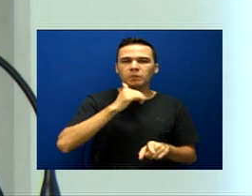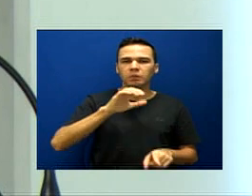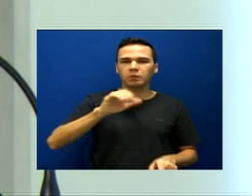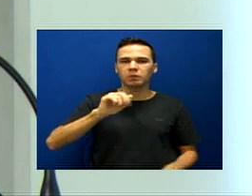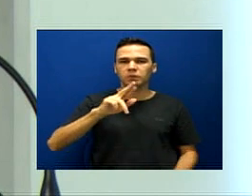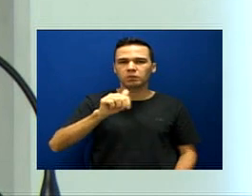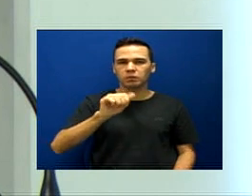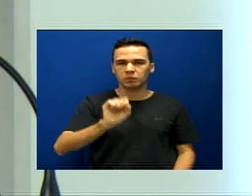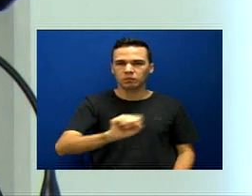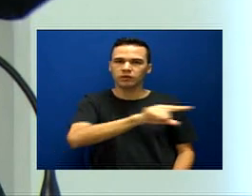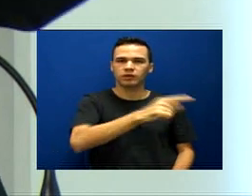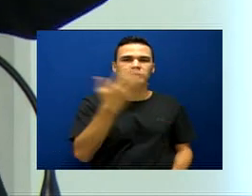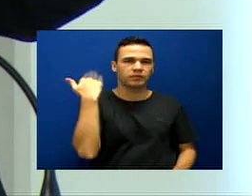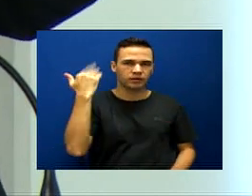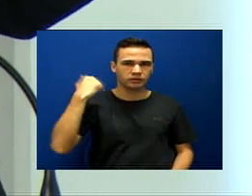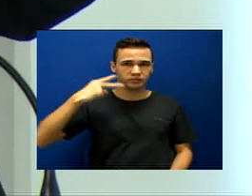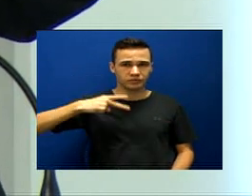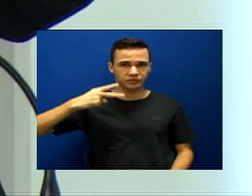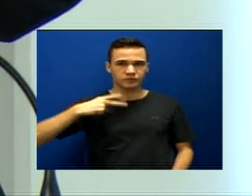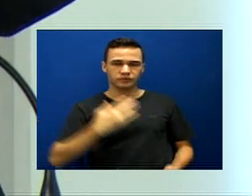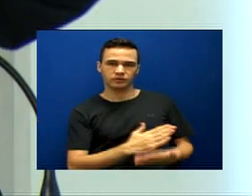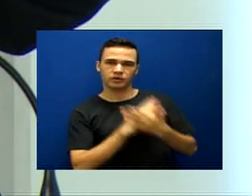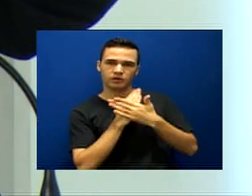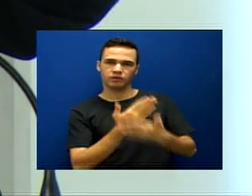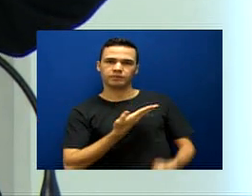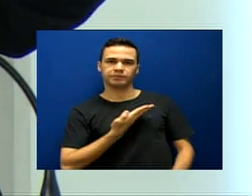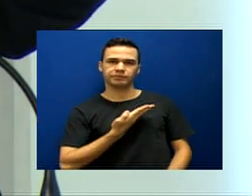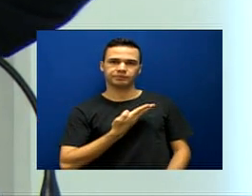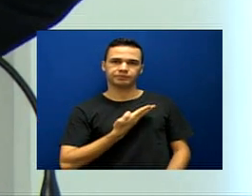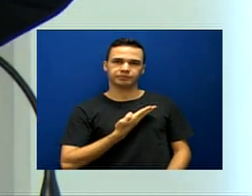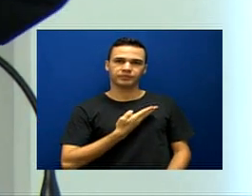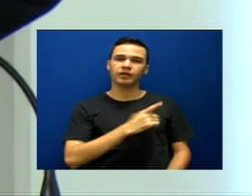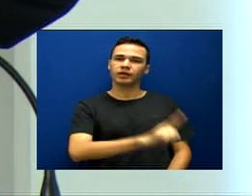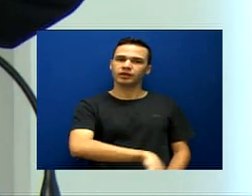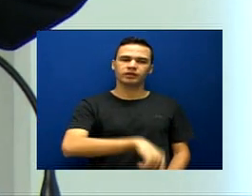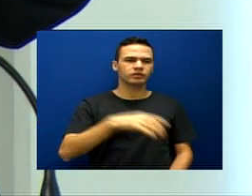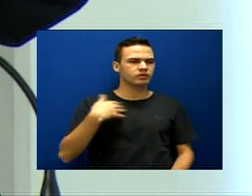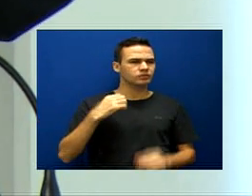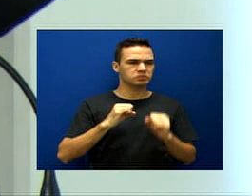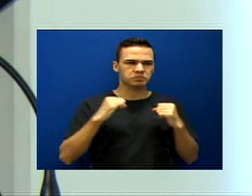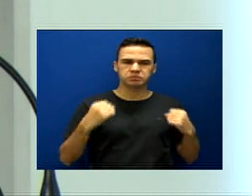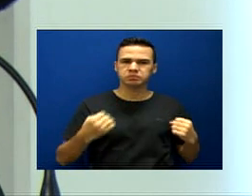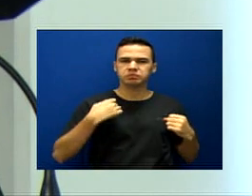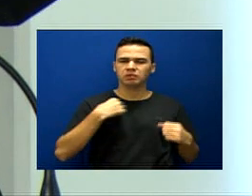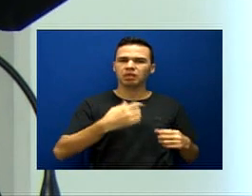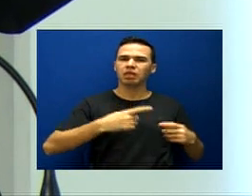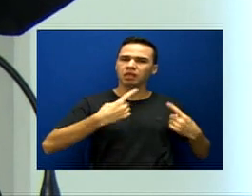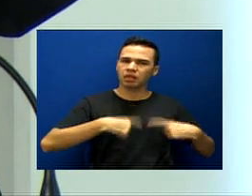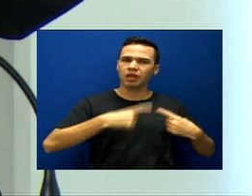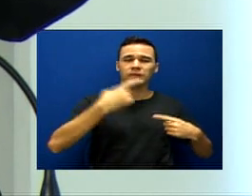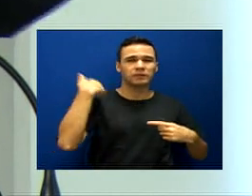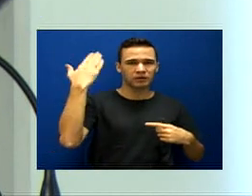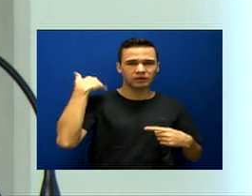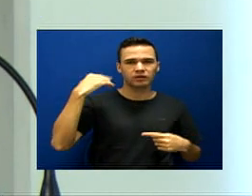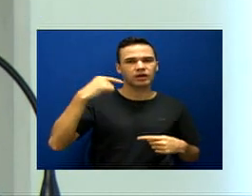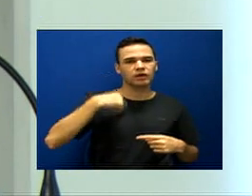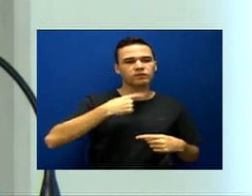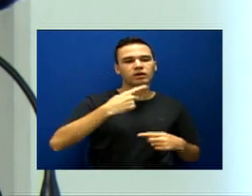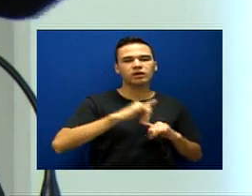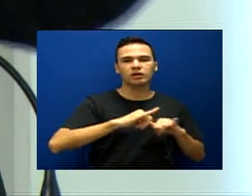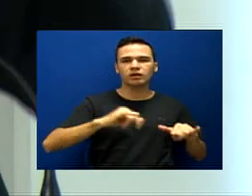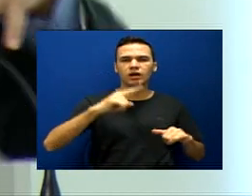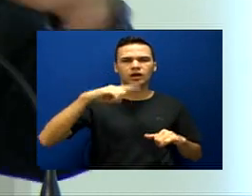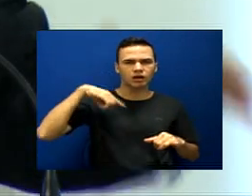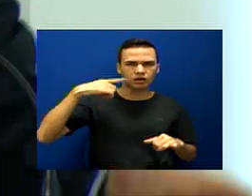que na época, como vereador parceiro nosso, ele pegava no meu pé e brincava comigo. A hora que eu for deputado, vereador, você pode